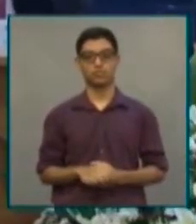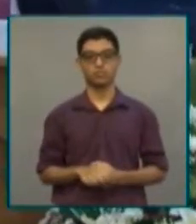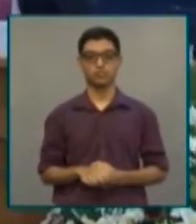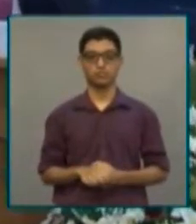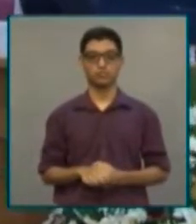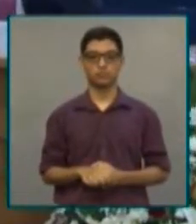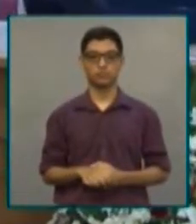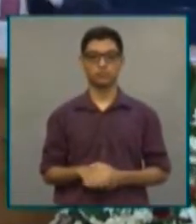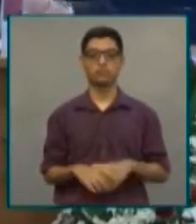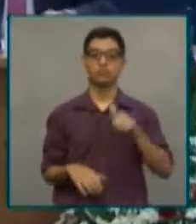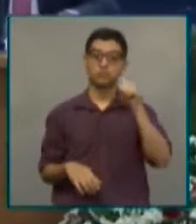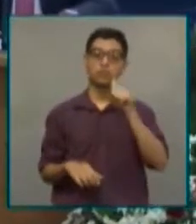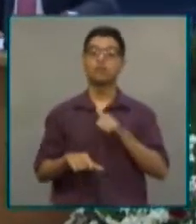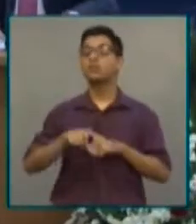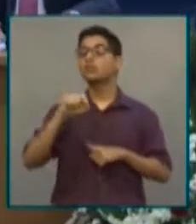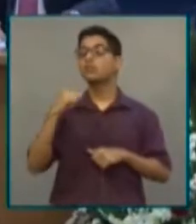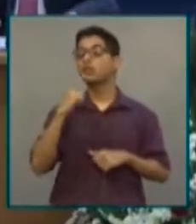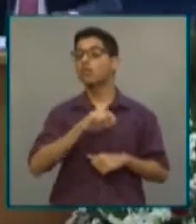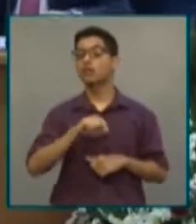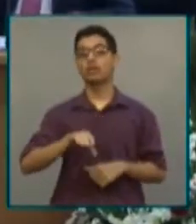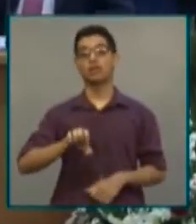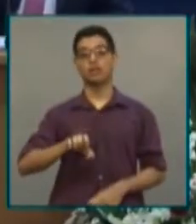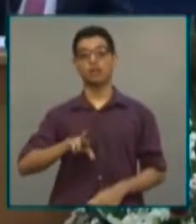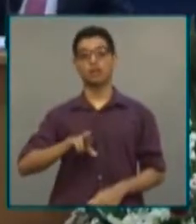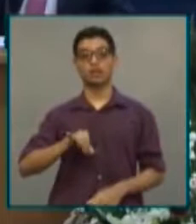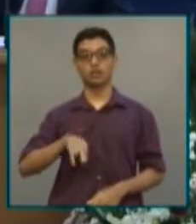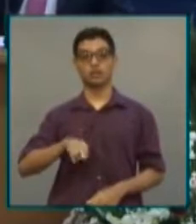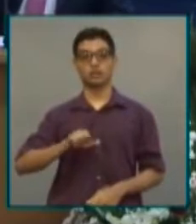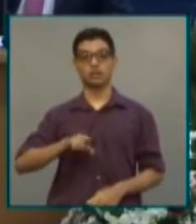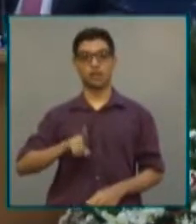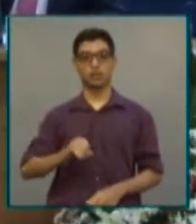Candidato Erinaldo Dantas irá responder.